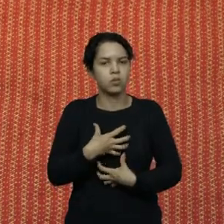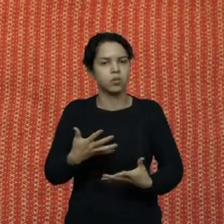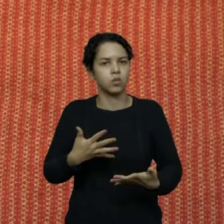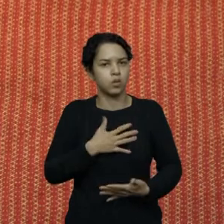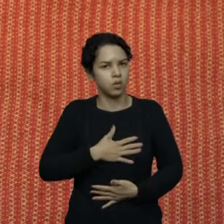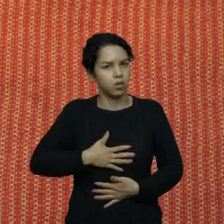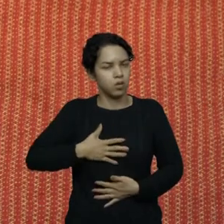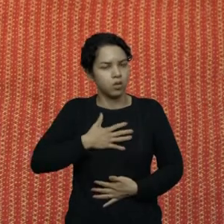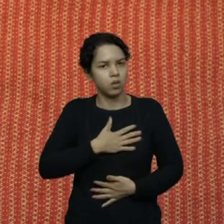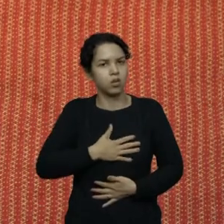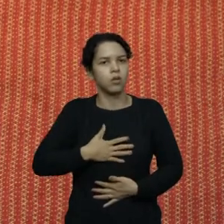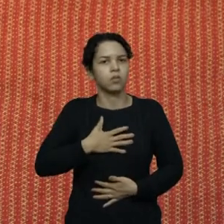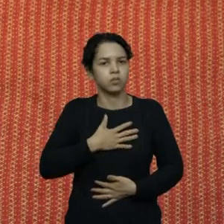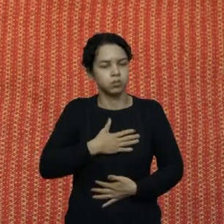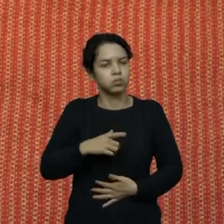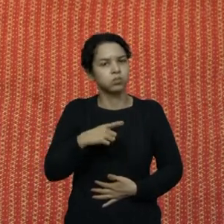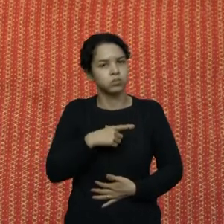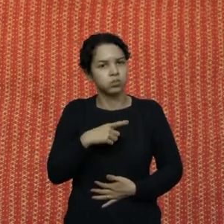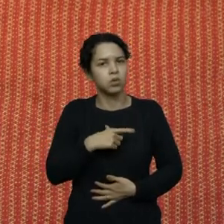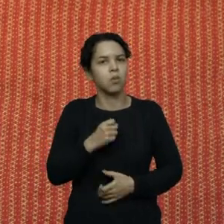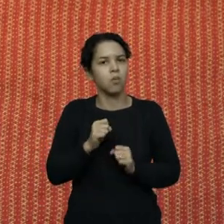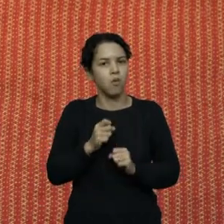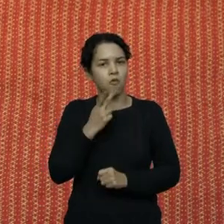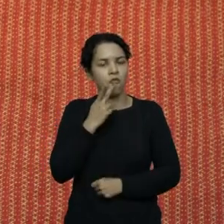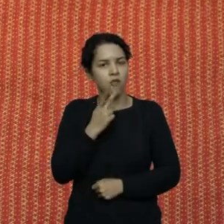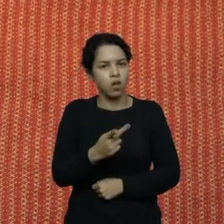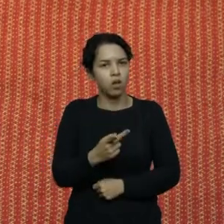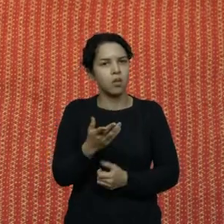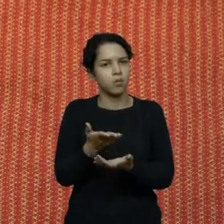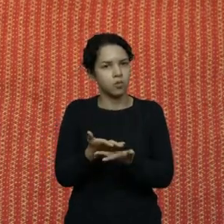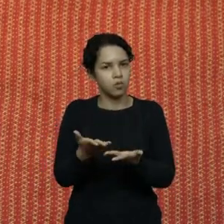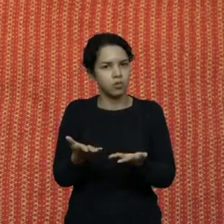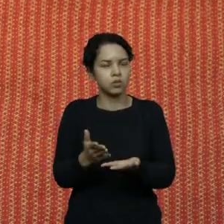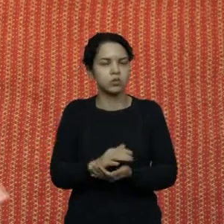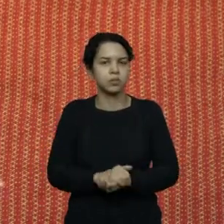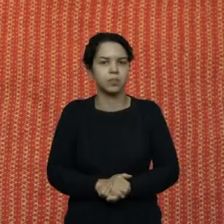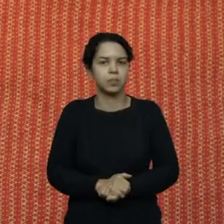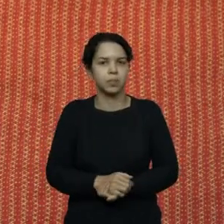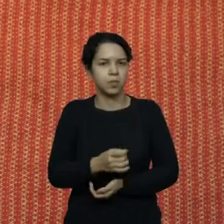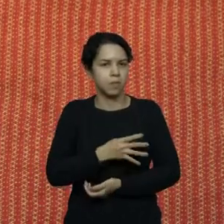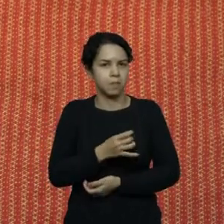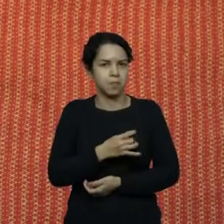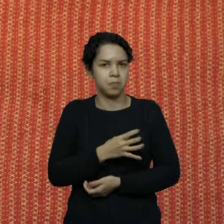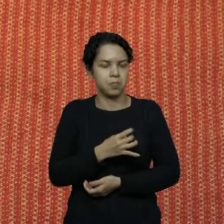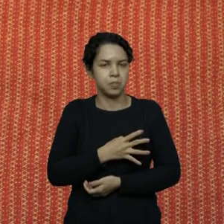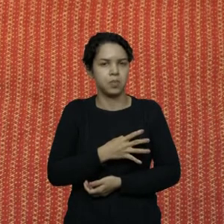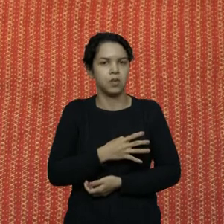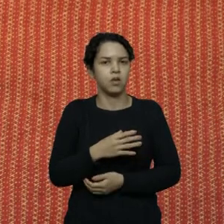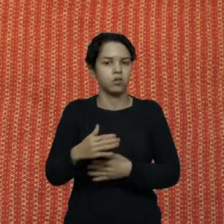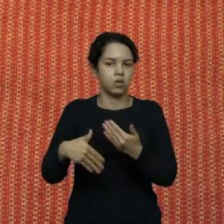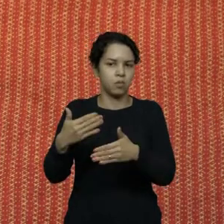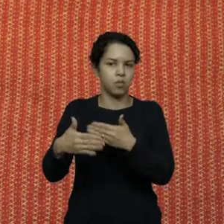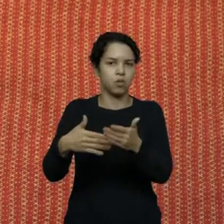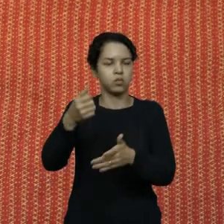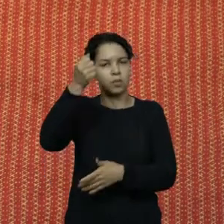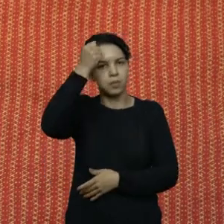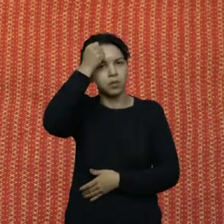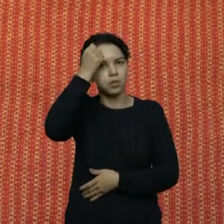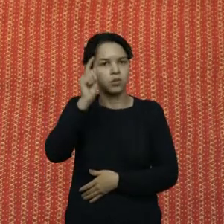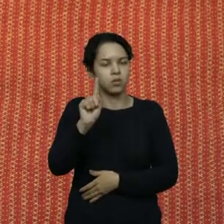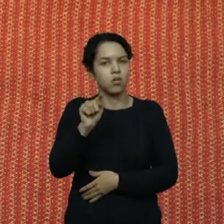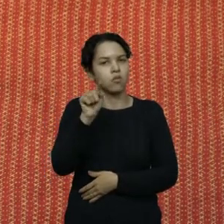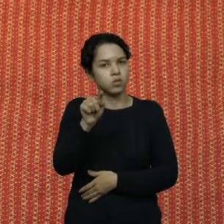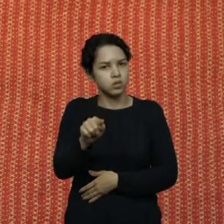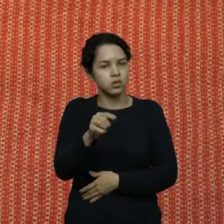quando a gente pode dizer eu posso dizer para o senhor de sem medo de mais tarde me arrepender disso que o